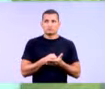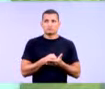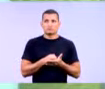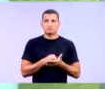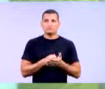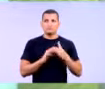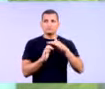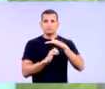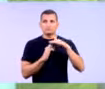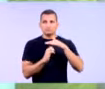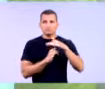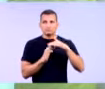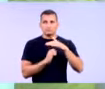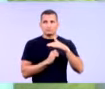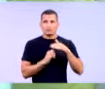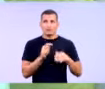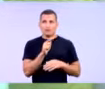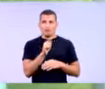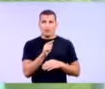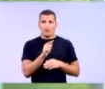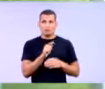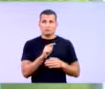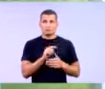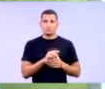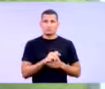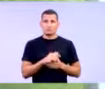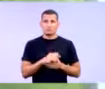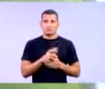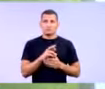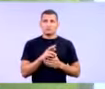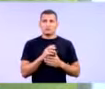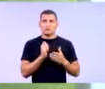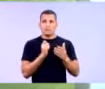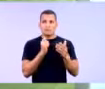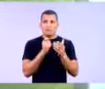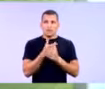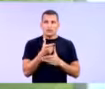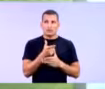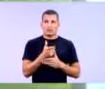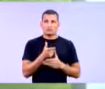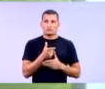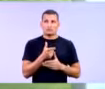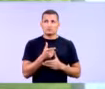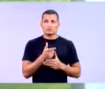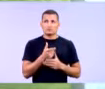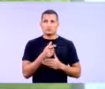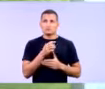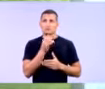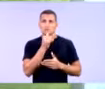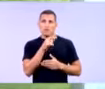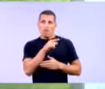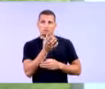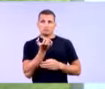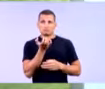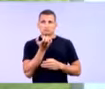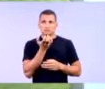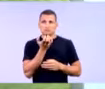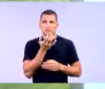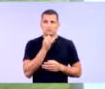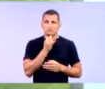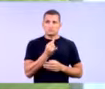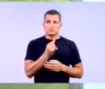a empresa ela vai pagar para você, ela vai te remunerar se ela quiser, né? Se